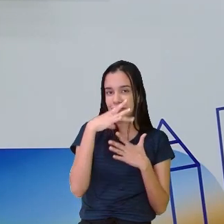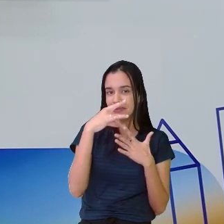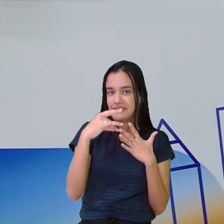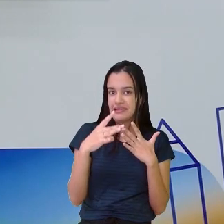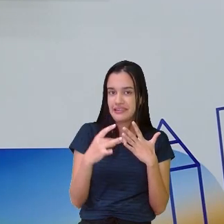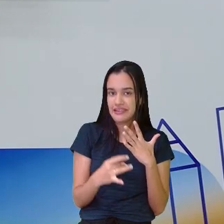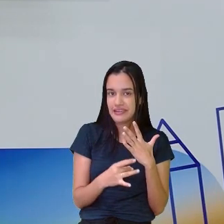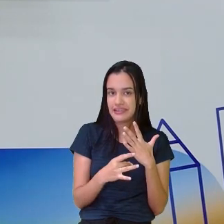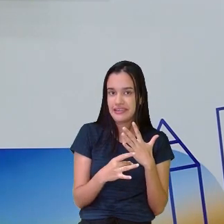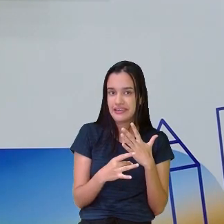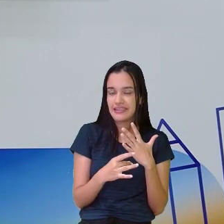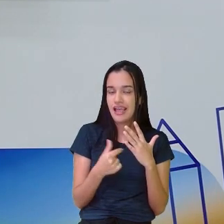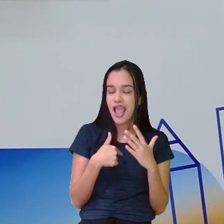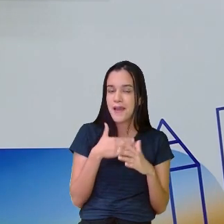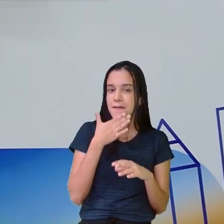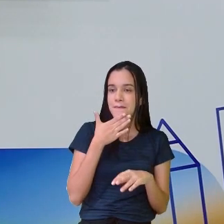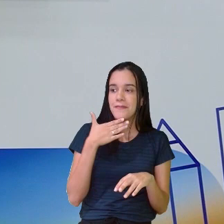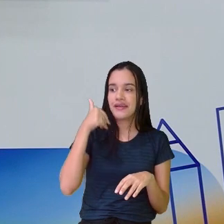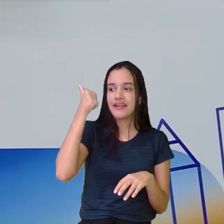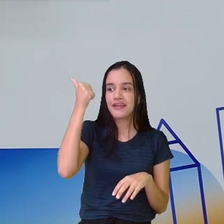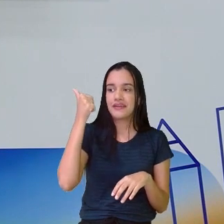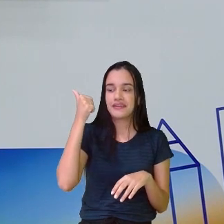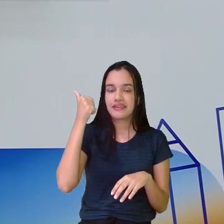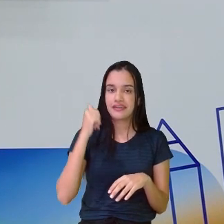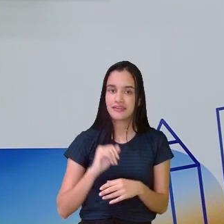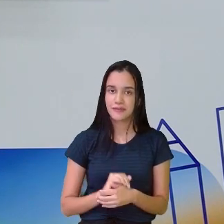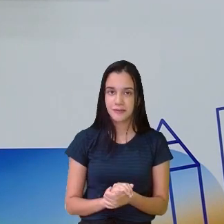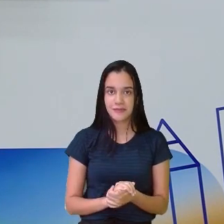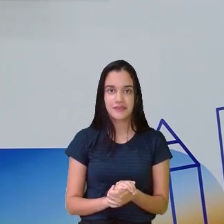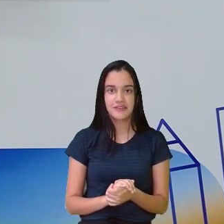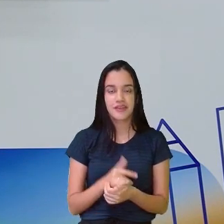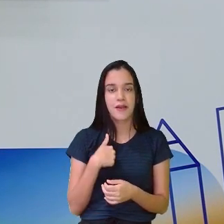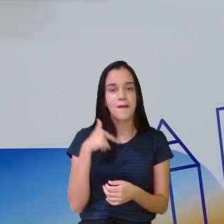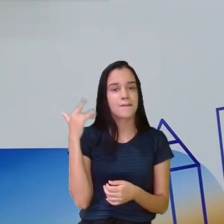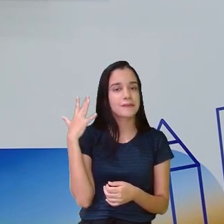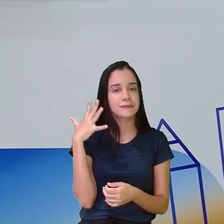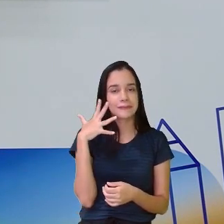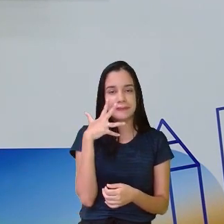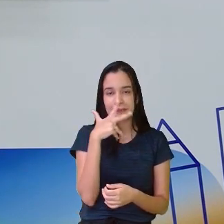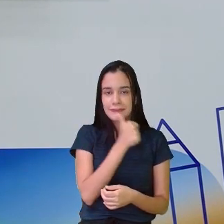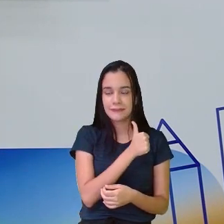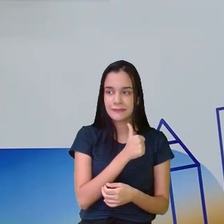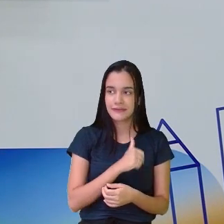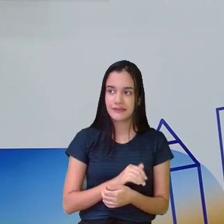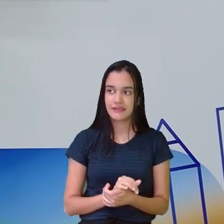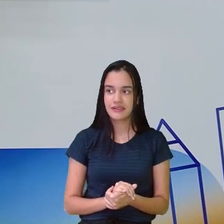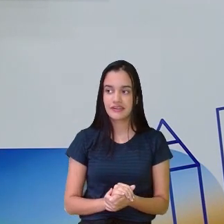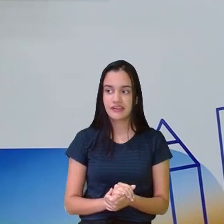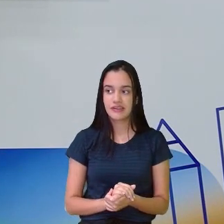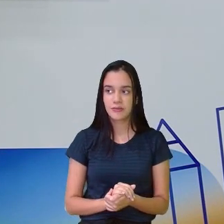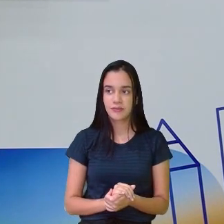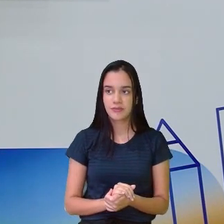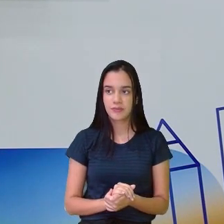eu melhorar aqui a boca dela para ela ficar bem bonita.